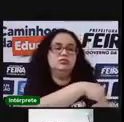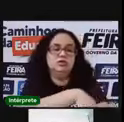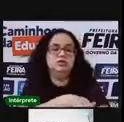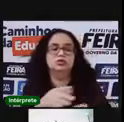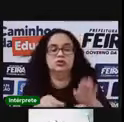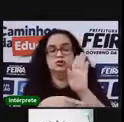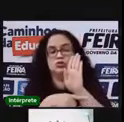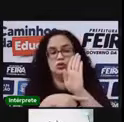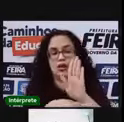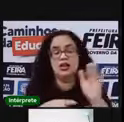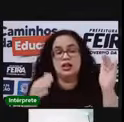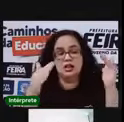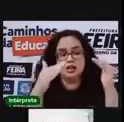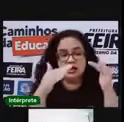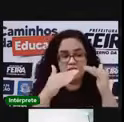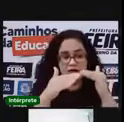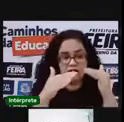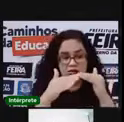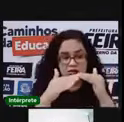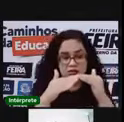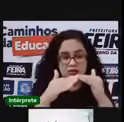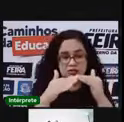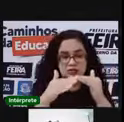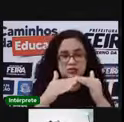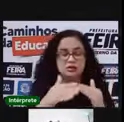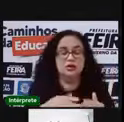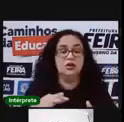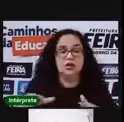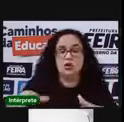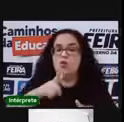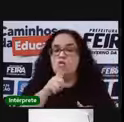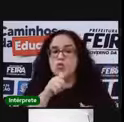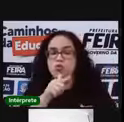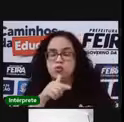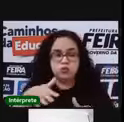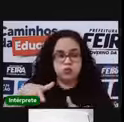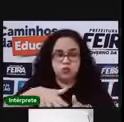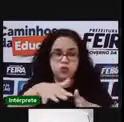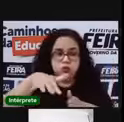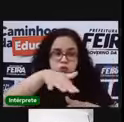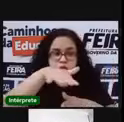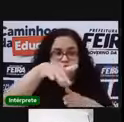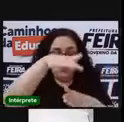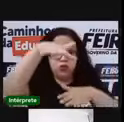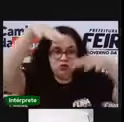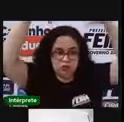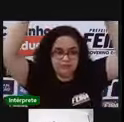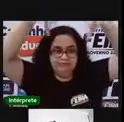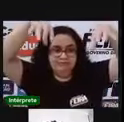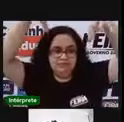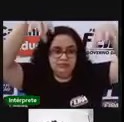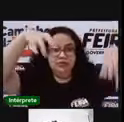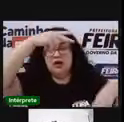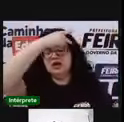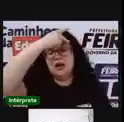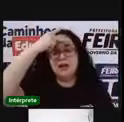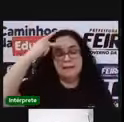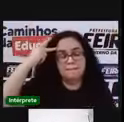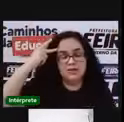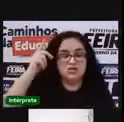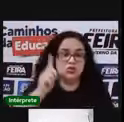solidário para a casa de alguém, não é? Não inundar quando a chuva vir, tá certo? Para alguém não